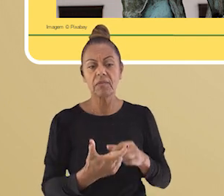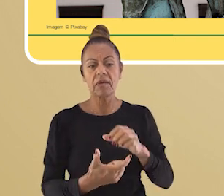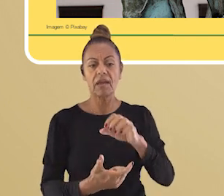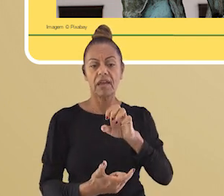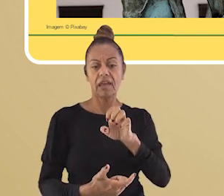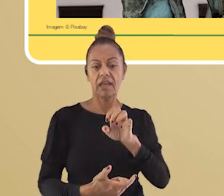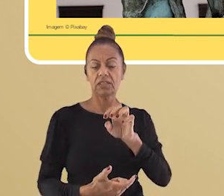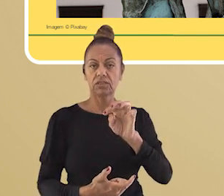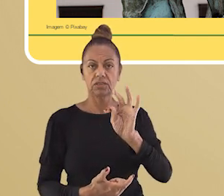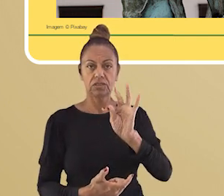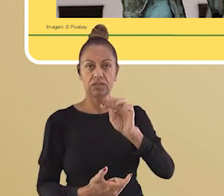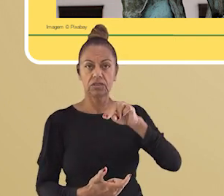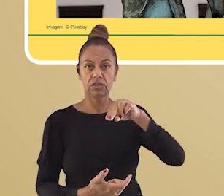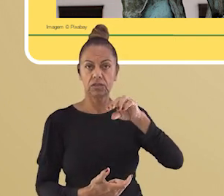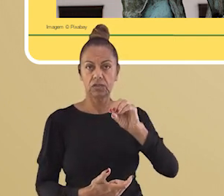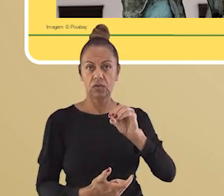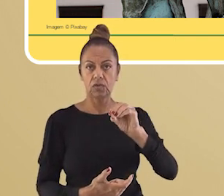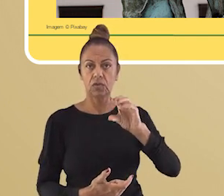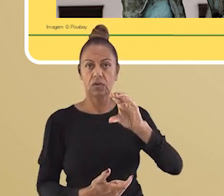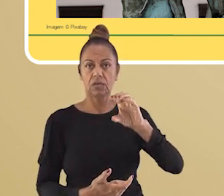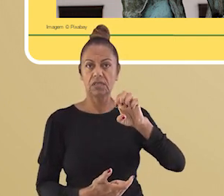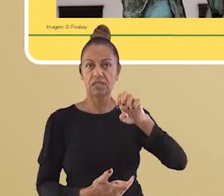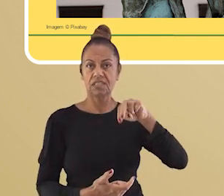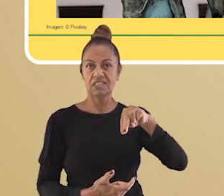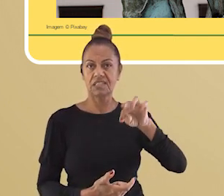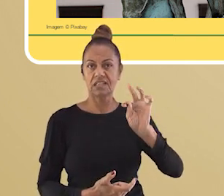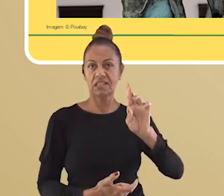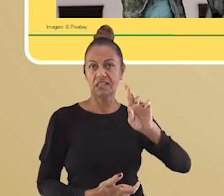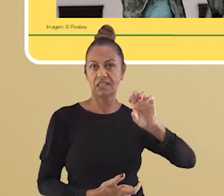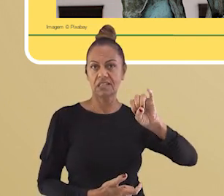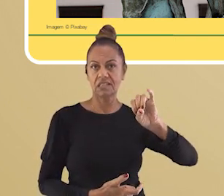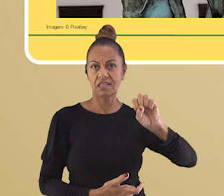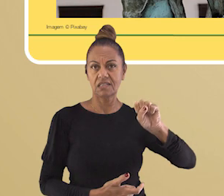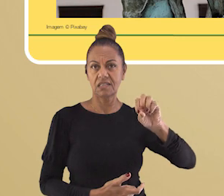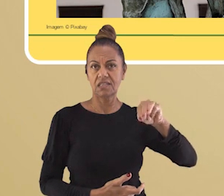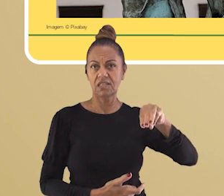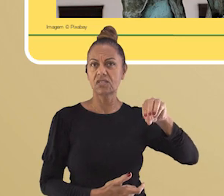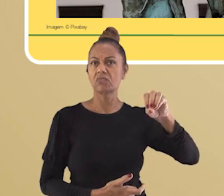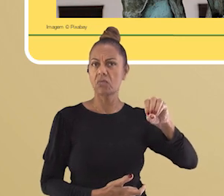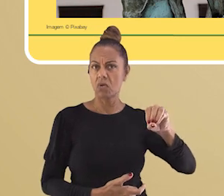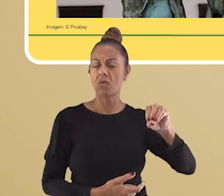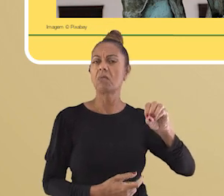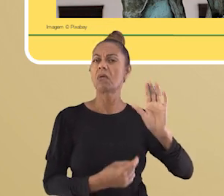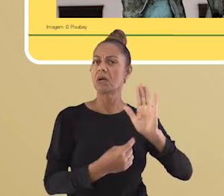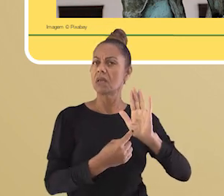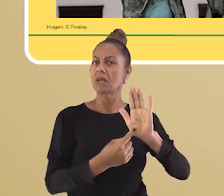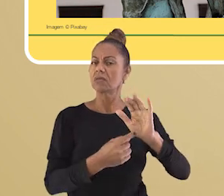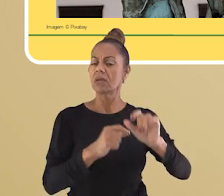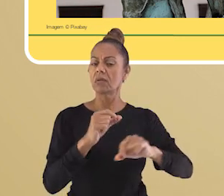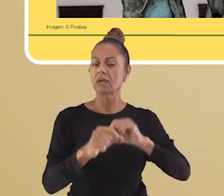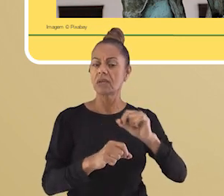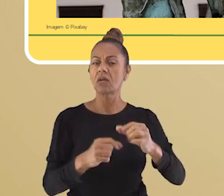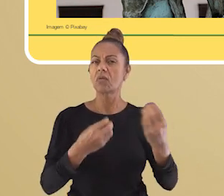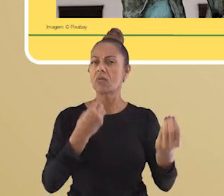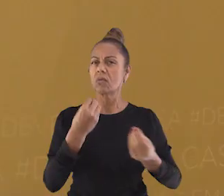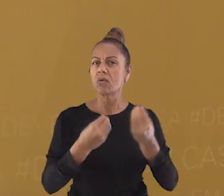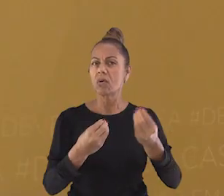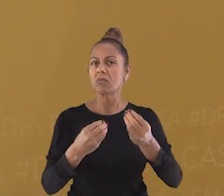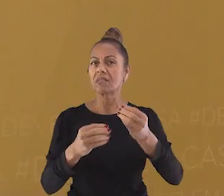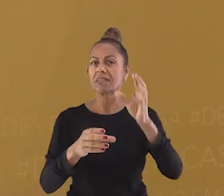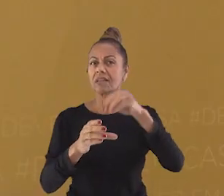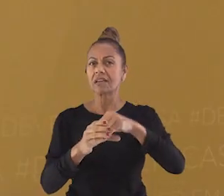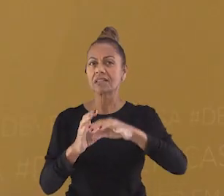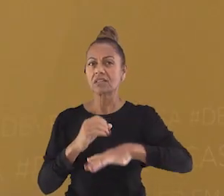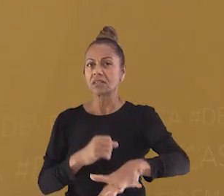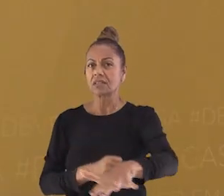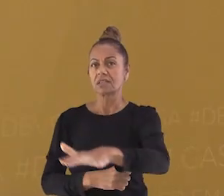nos ajudar a compreender como as práticas racistas e preconceituosas acontecem na sociedade, pois